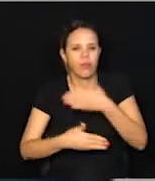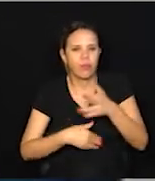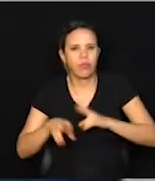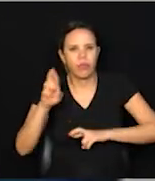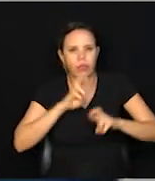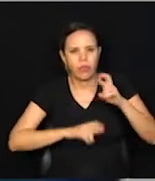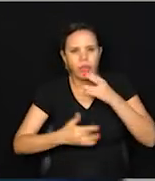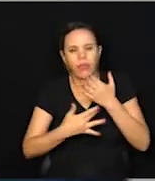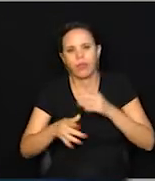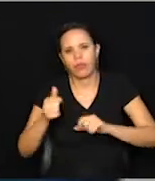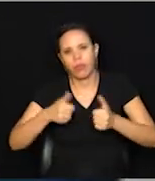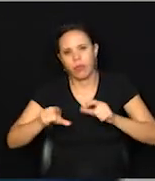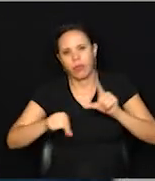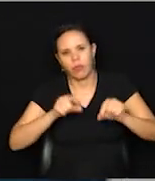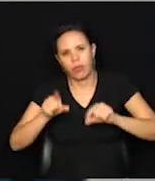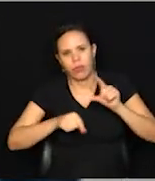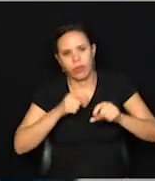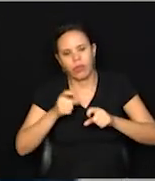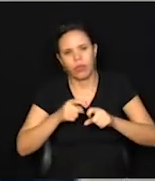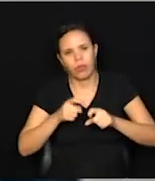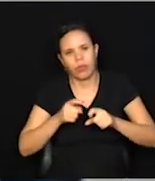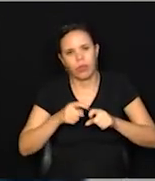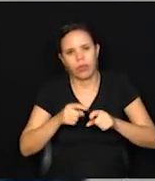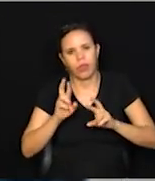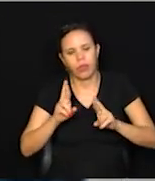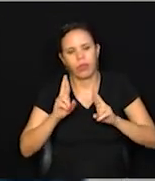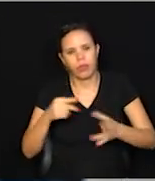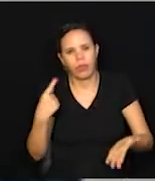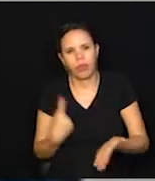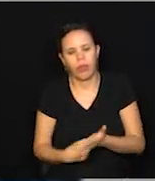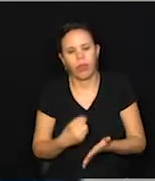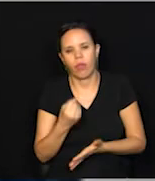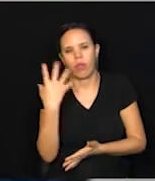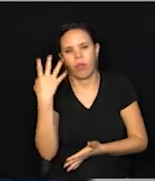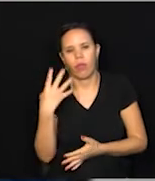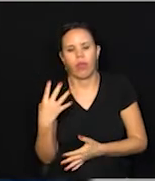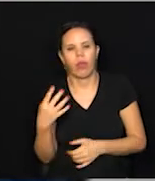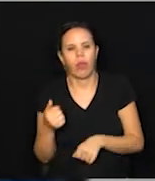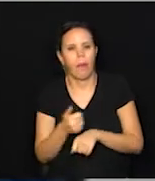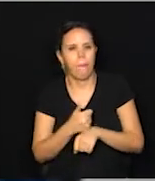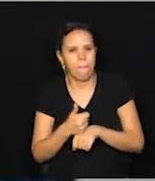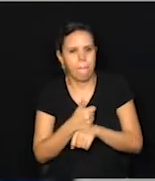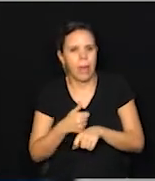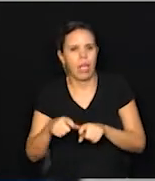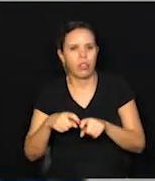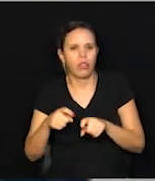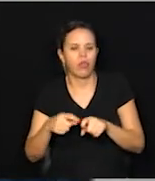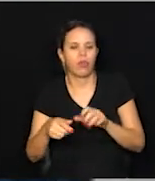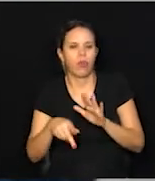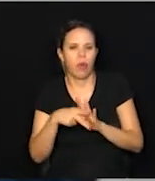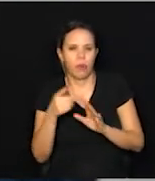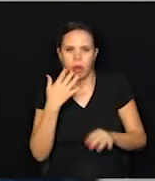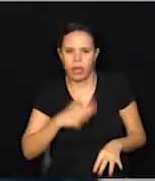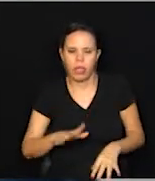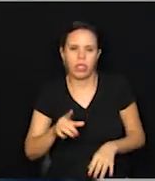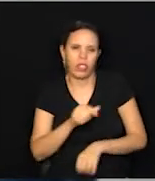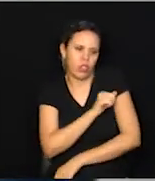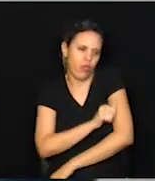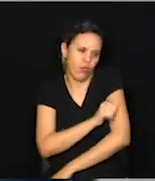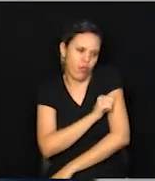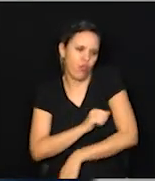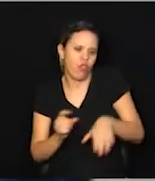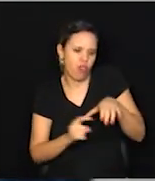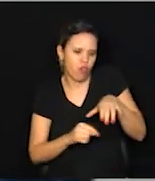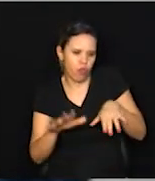de seleção, de exames médicos. Nós esperamos contar com esse quadro, tanto de pediatra, como de enfermeiros, como de clínicos